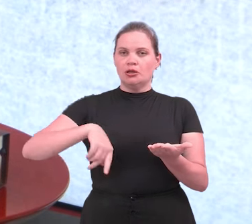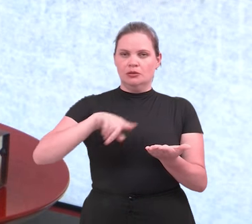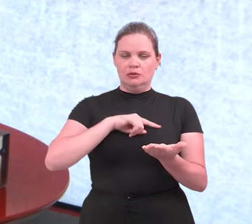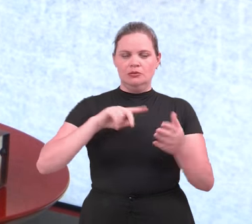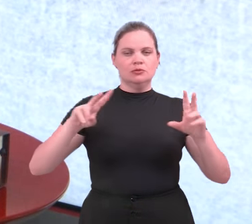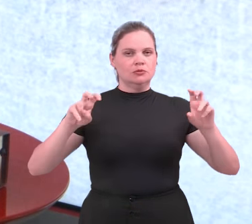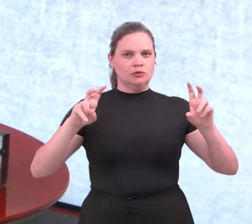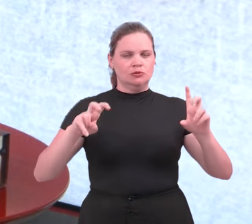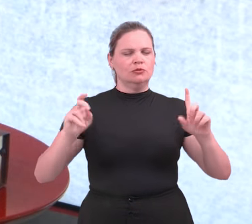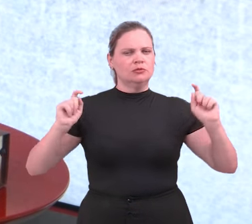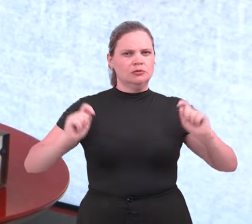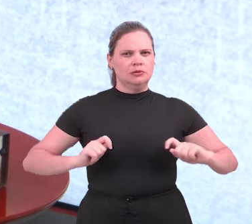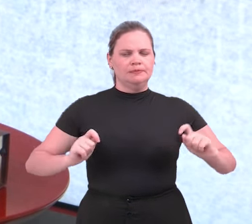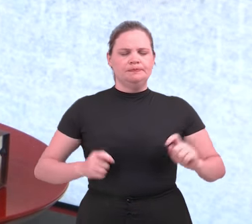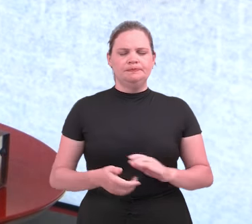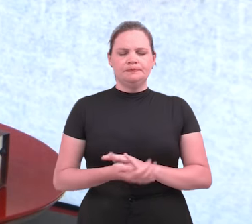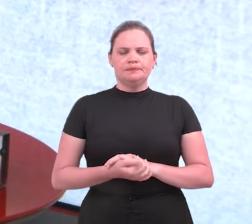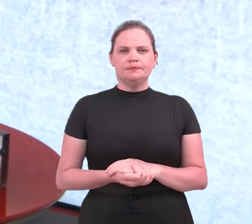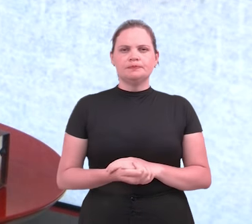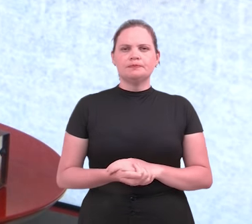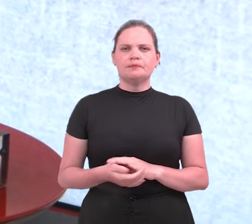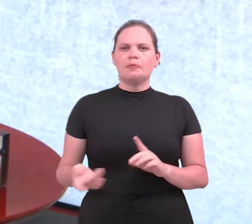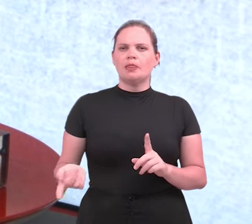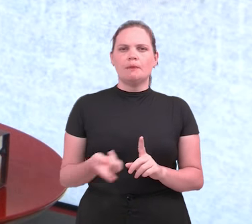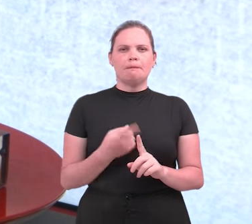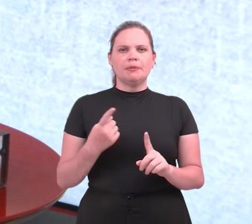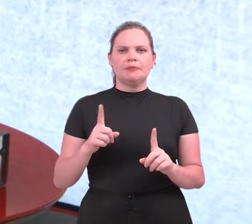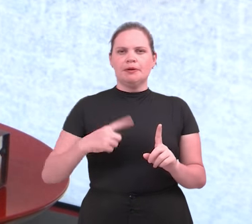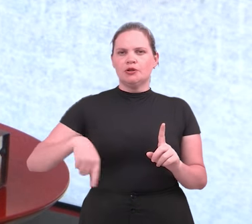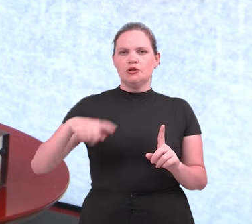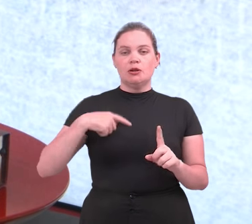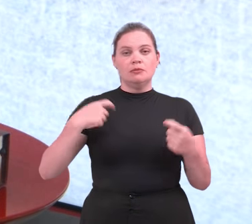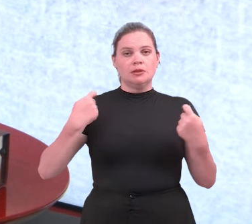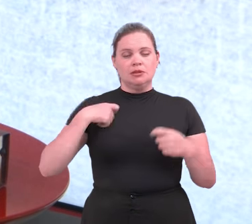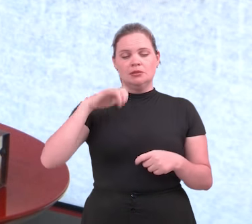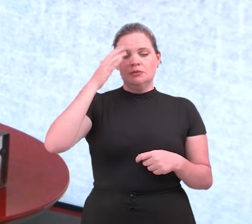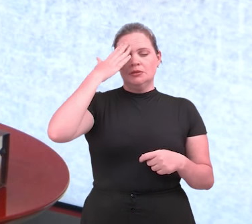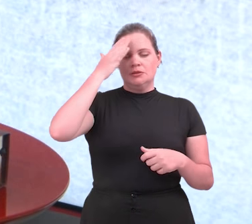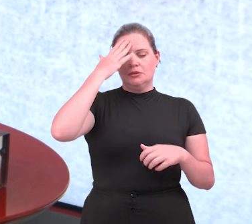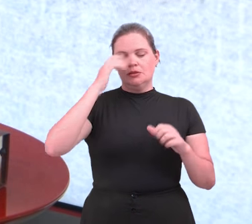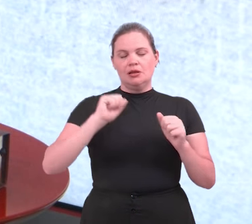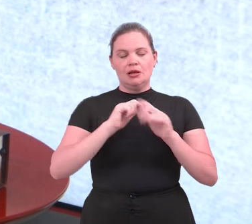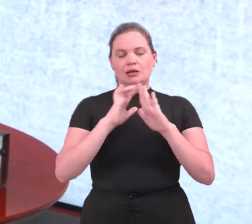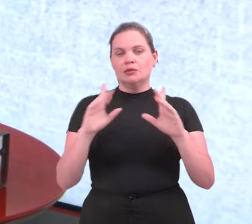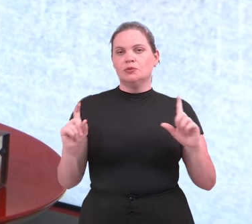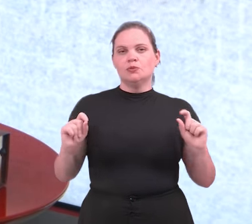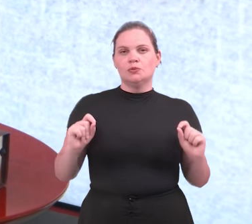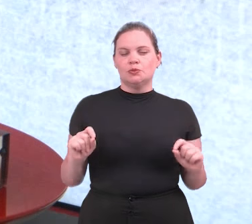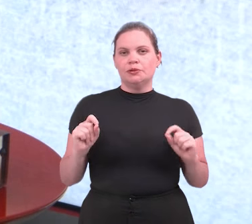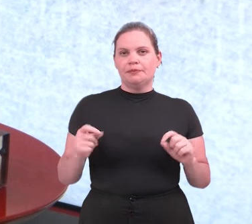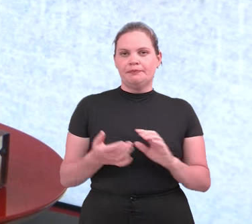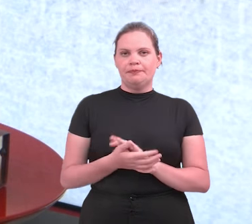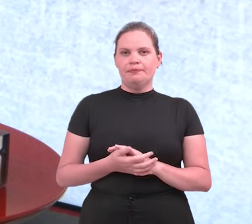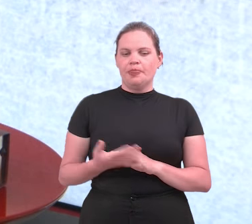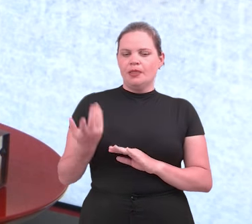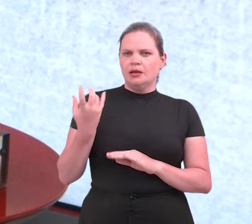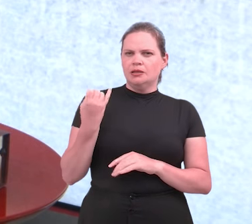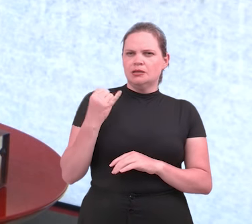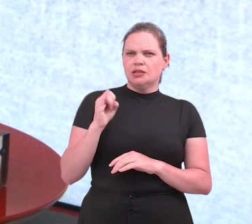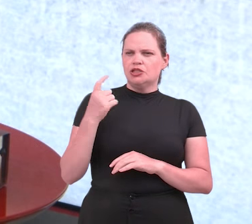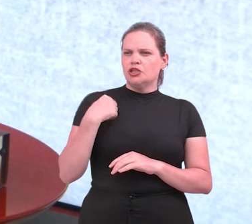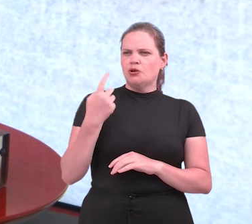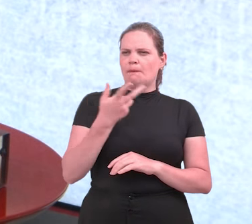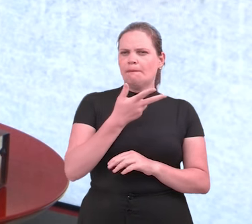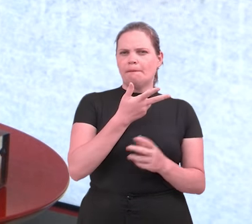esse tipo de assunto. Bom, o primeiro aspecto a ser considerado é que quando se vê a existência de